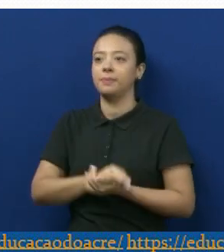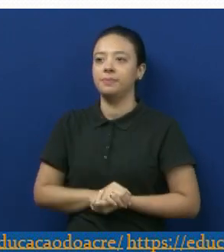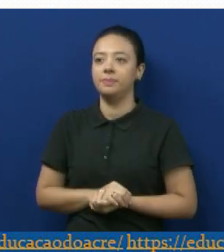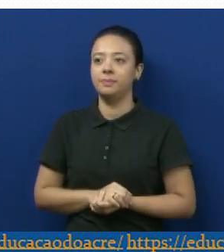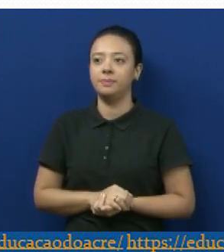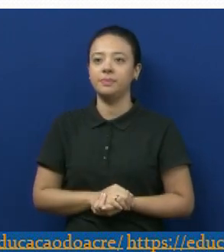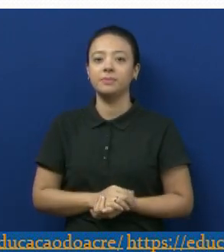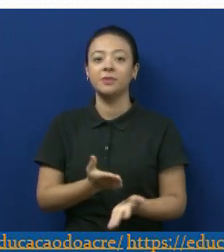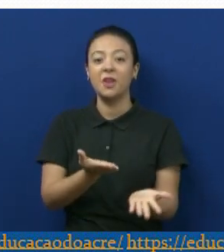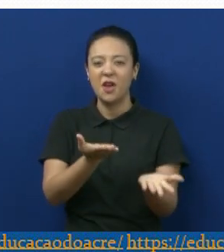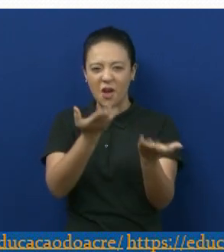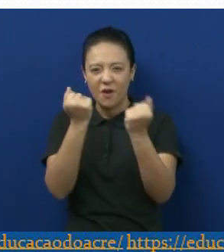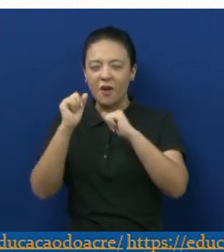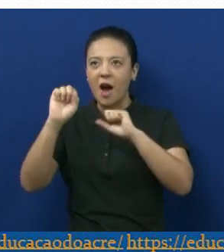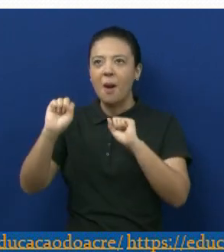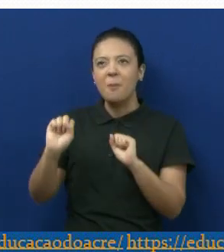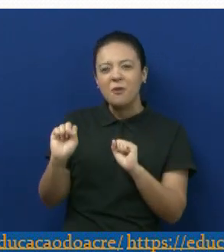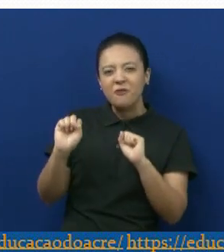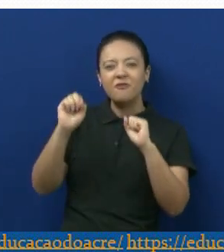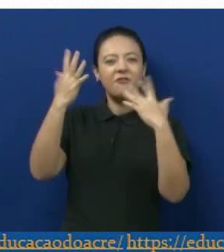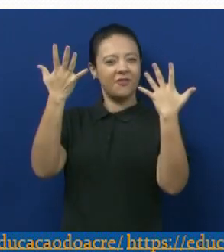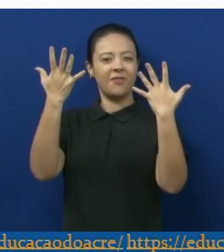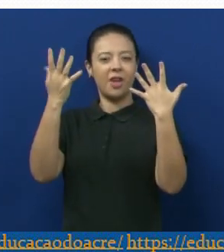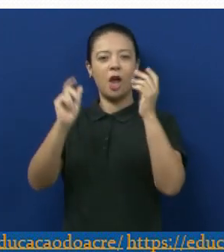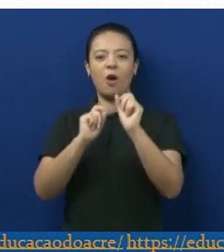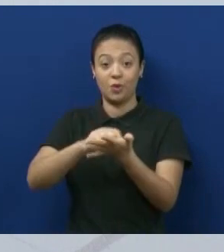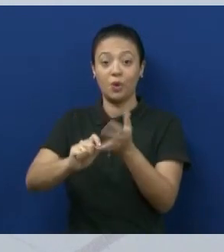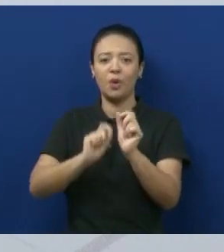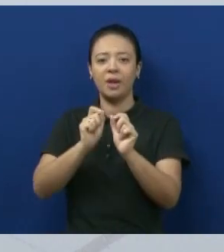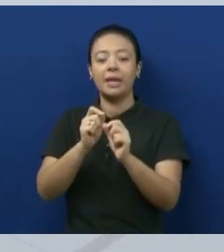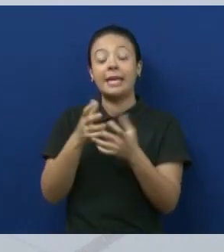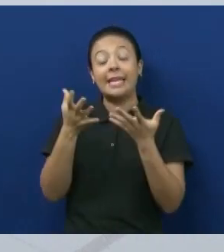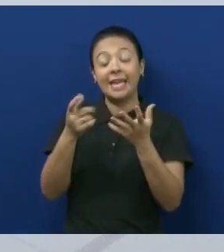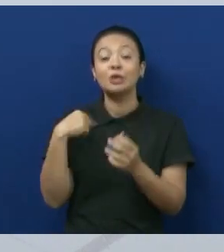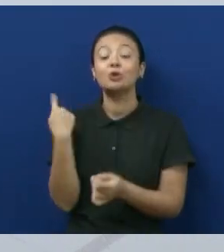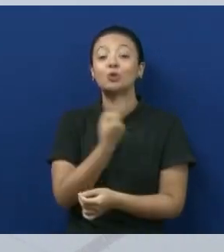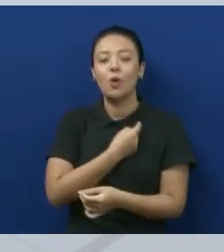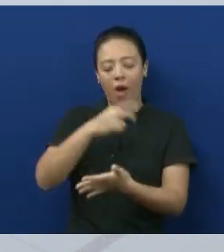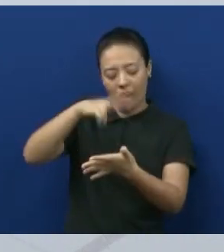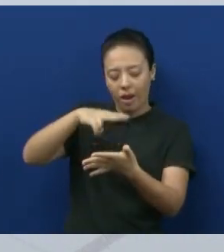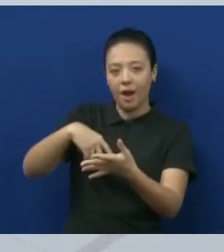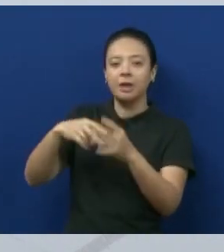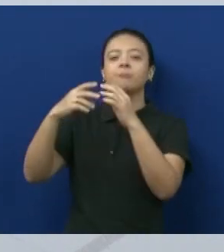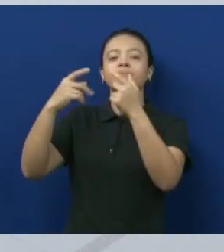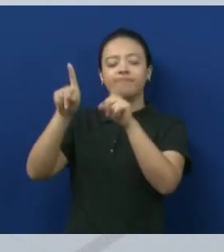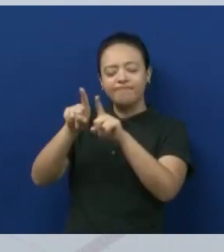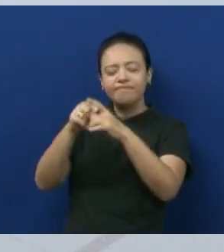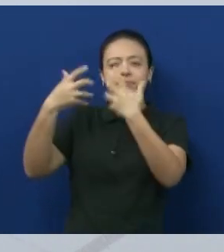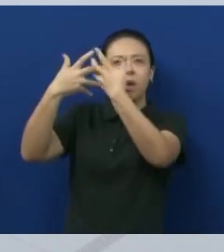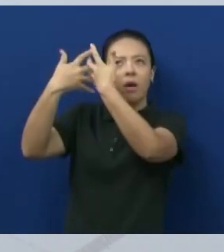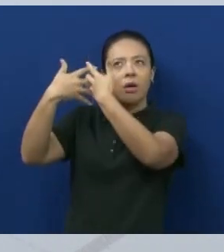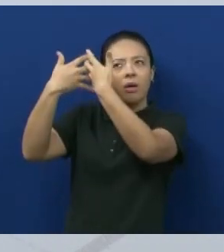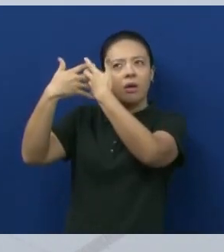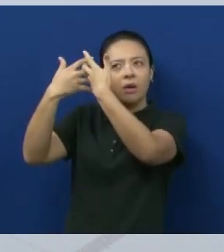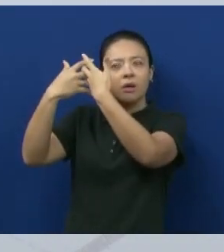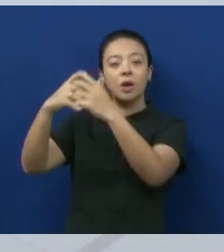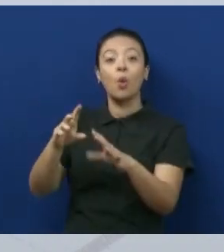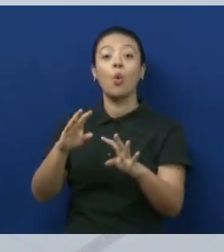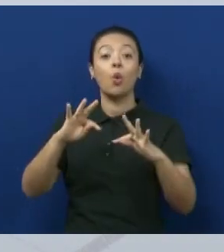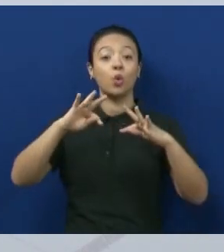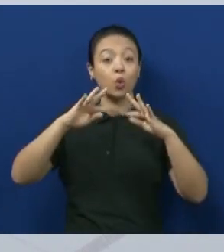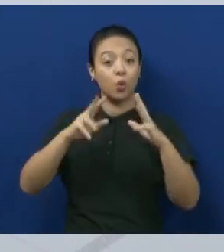curta, mas já não me importa, basta poder te ajudar. Essa situação de oposição entre longa e